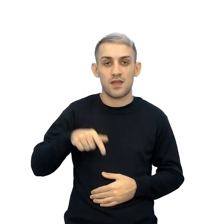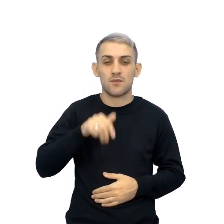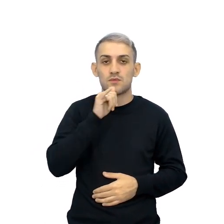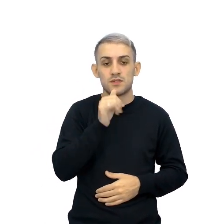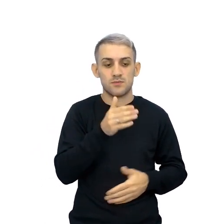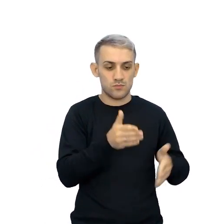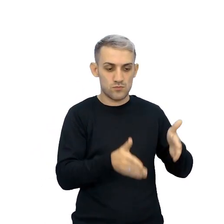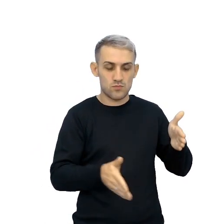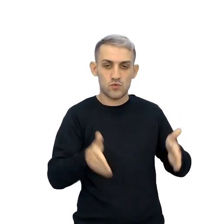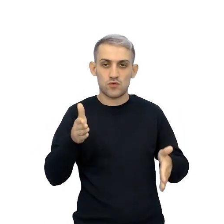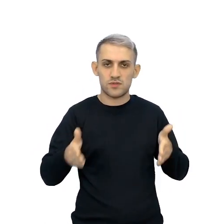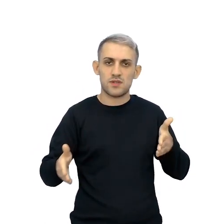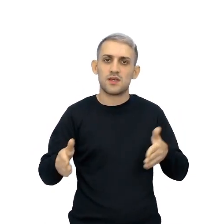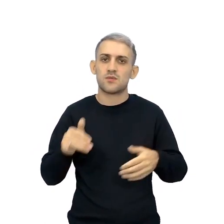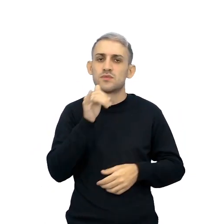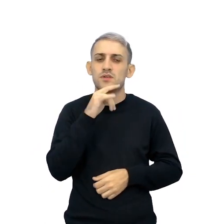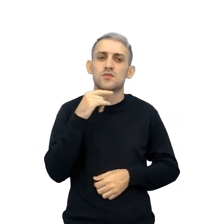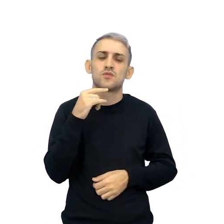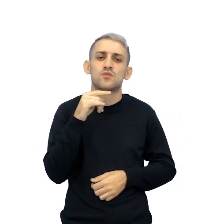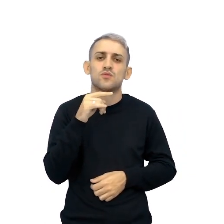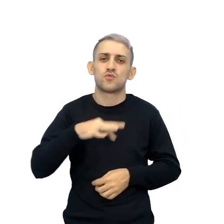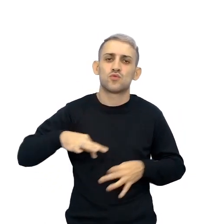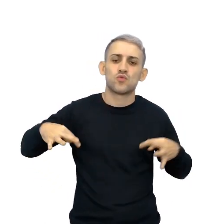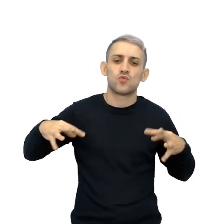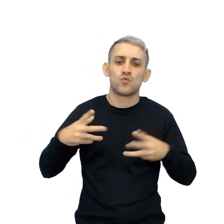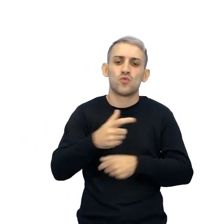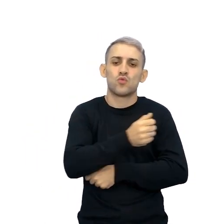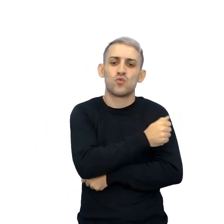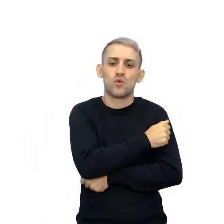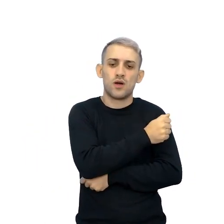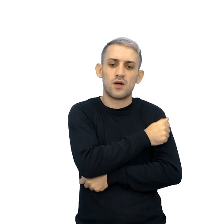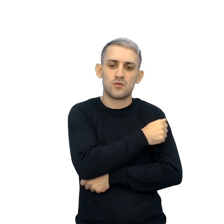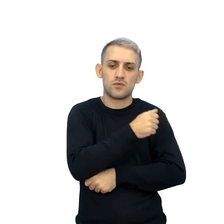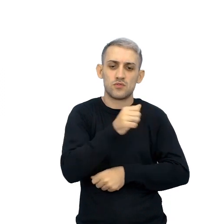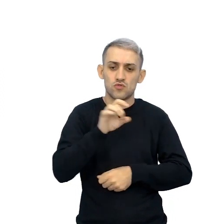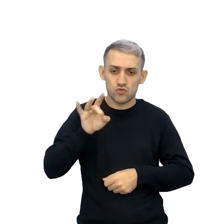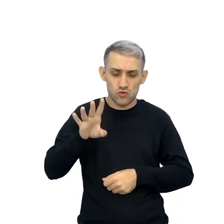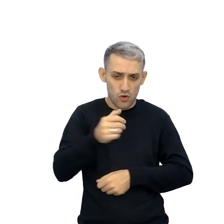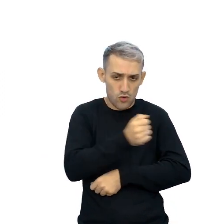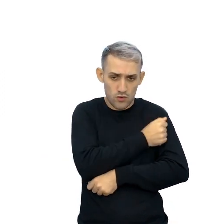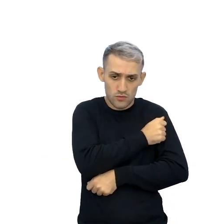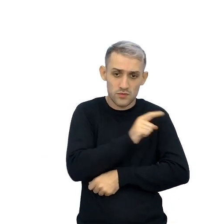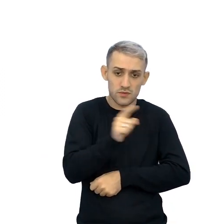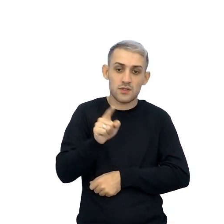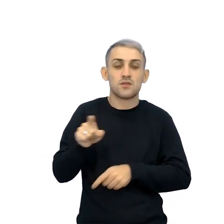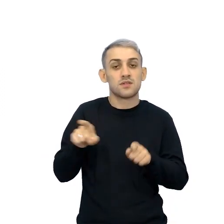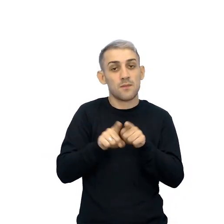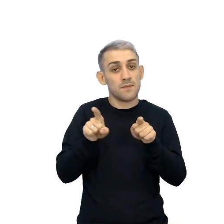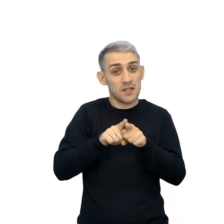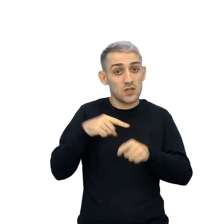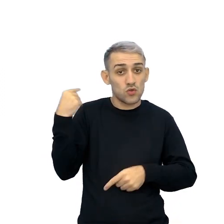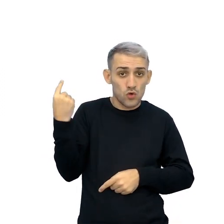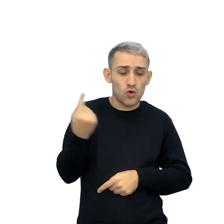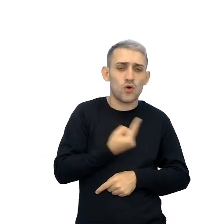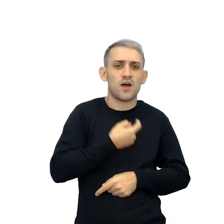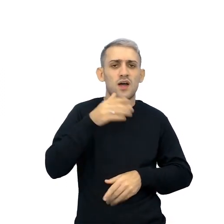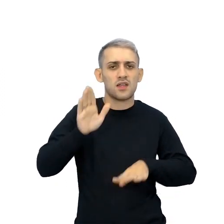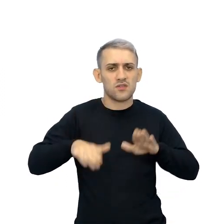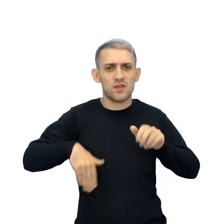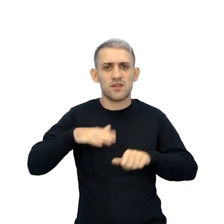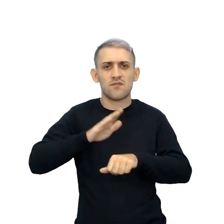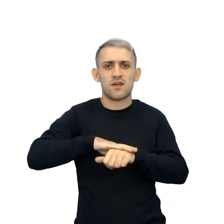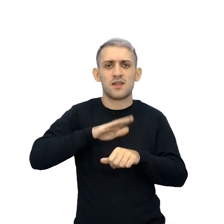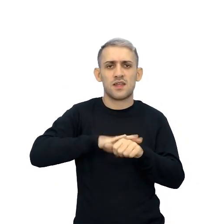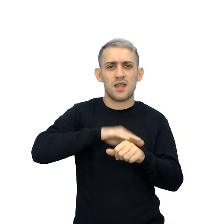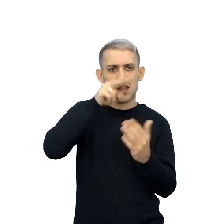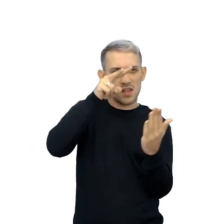de entrada, quando o nosso estudante, aliás, não só o nosso estudante, quando nós também estamos fazendo a leitura